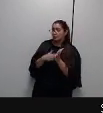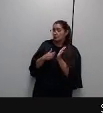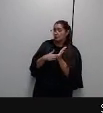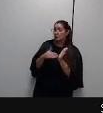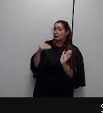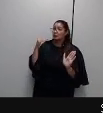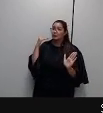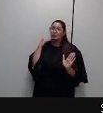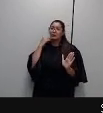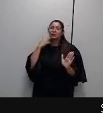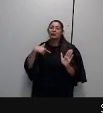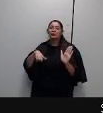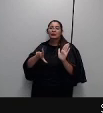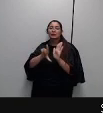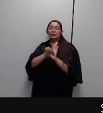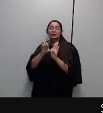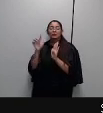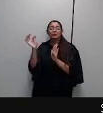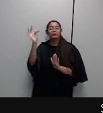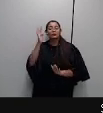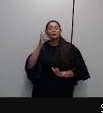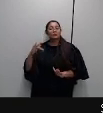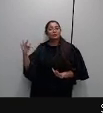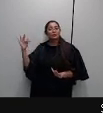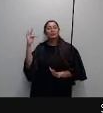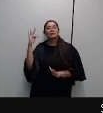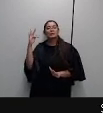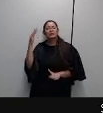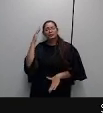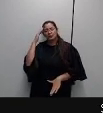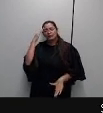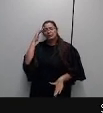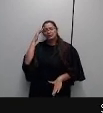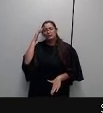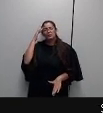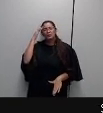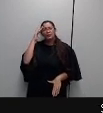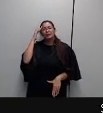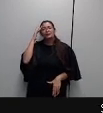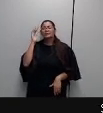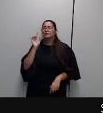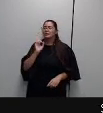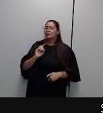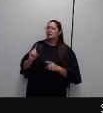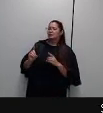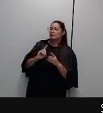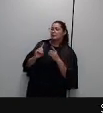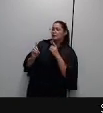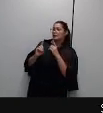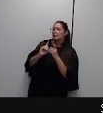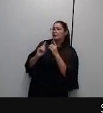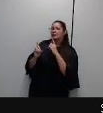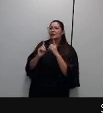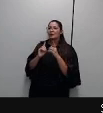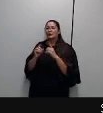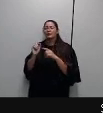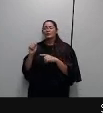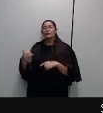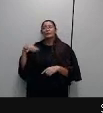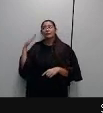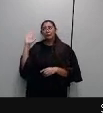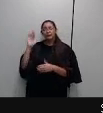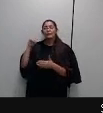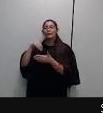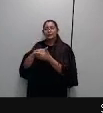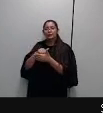legislação no âmbito Federal e o que se entendeu esse objeto de amplo debate político ou um copo de vossa excelência aqui no